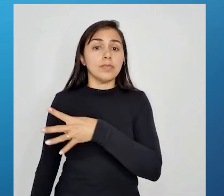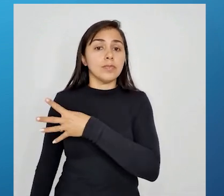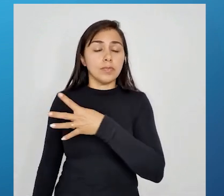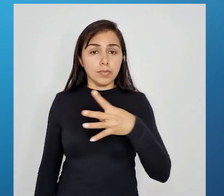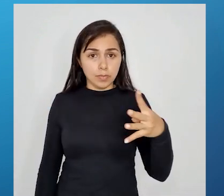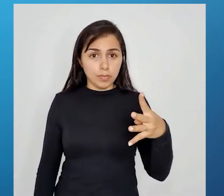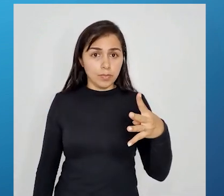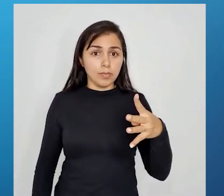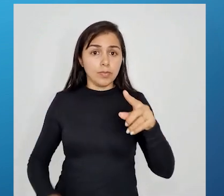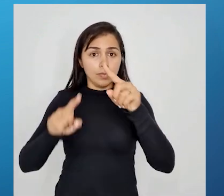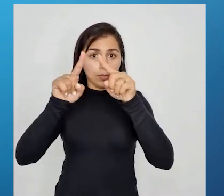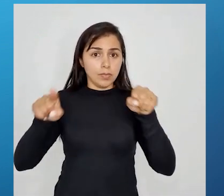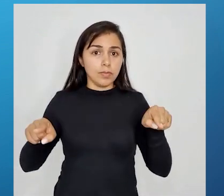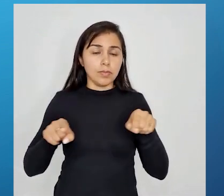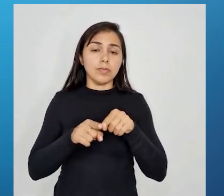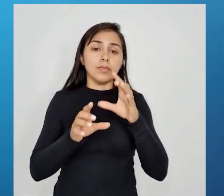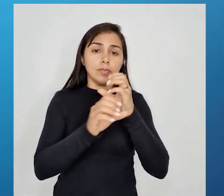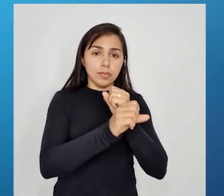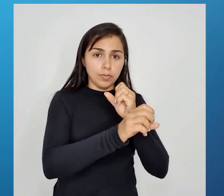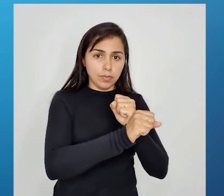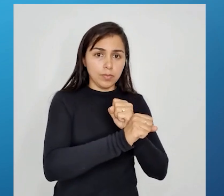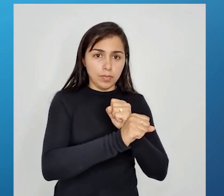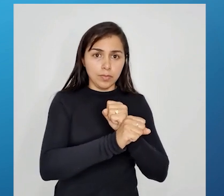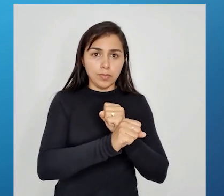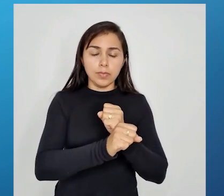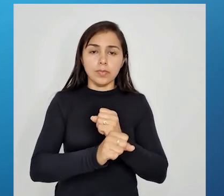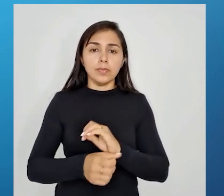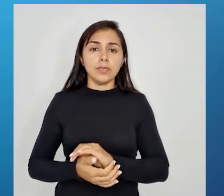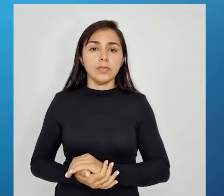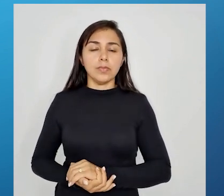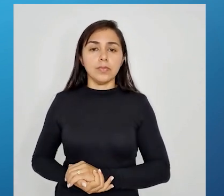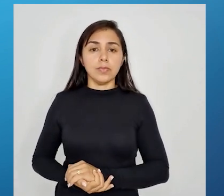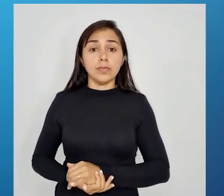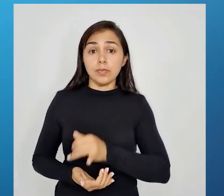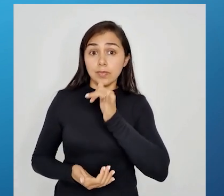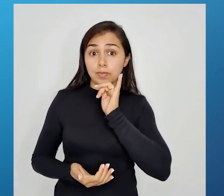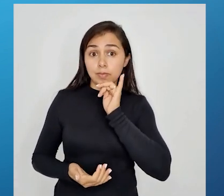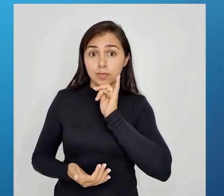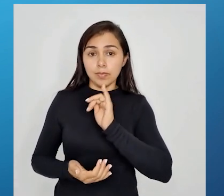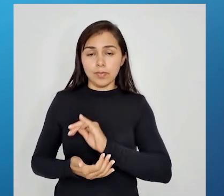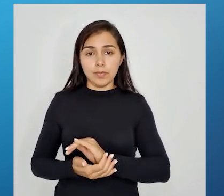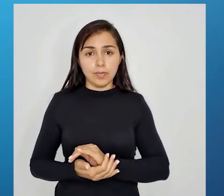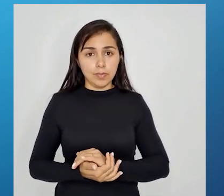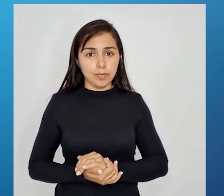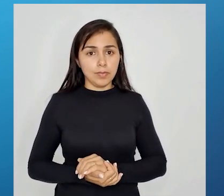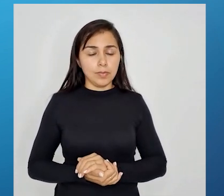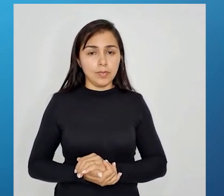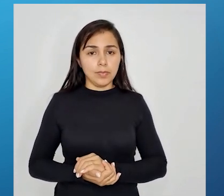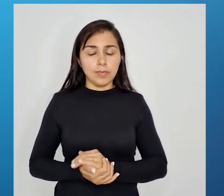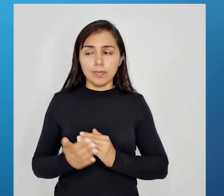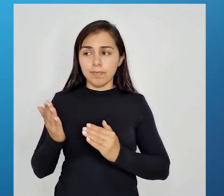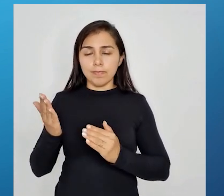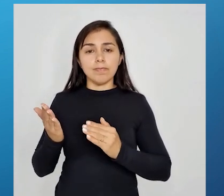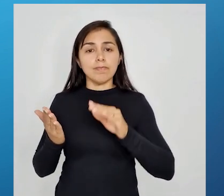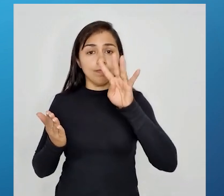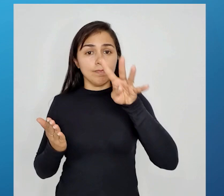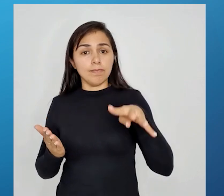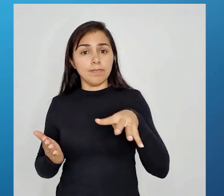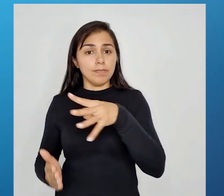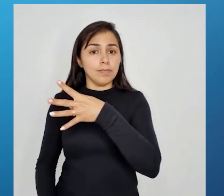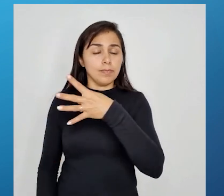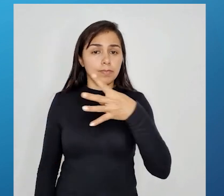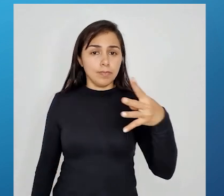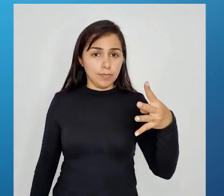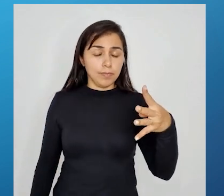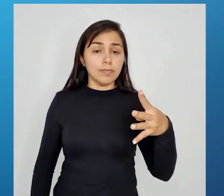tabelas trigonométricas ou tábuas trigonométricas. Tá? Então, um exemplo aqui, ó, de uma tabela trigonométrica ou tábua trigonométrica. Aqui a